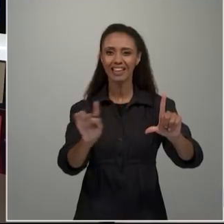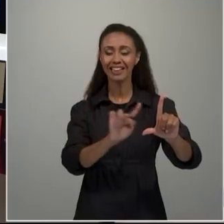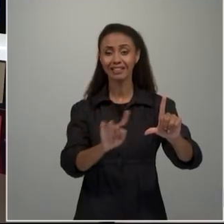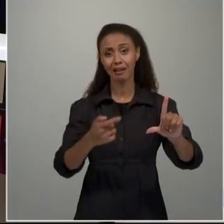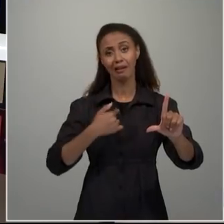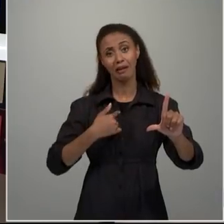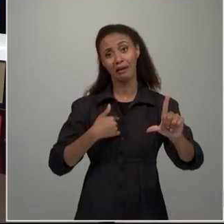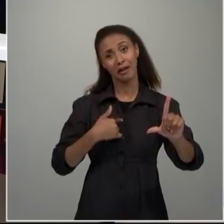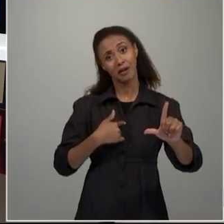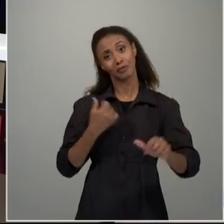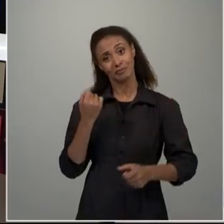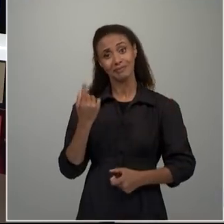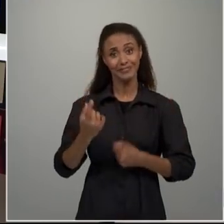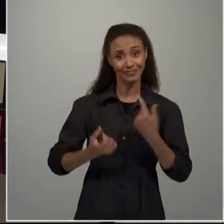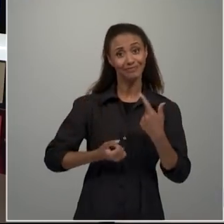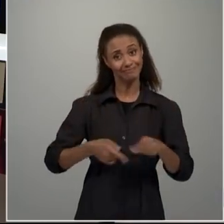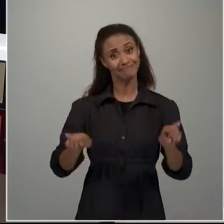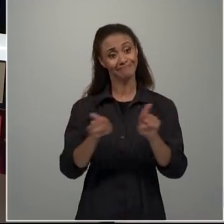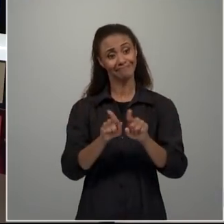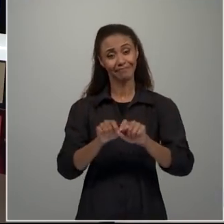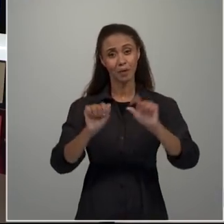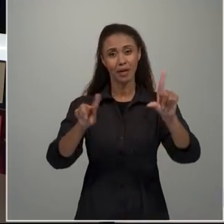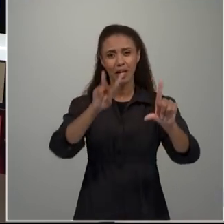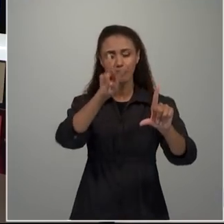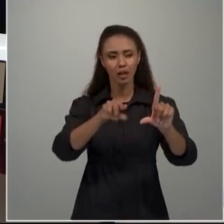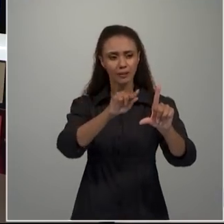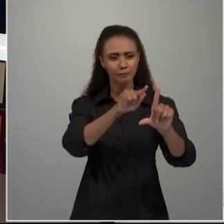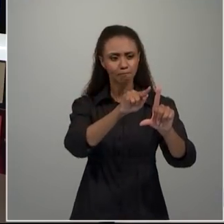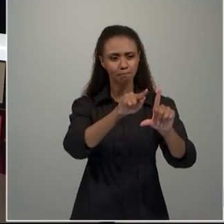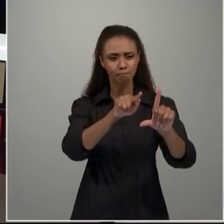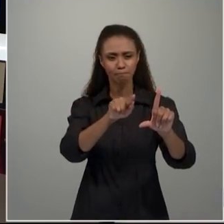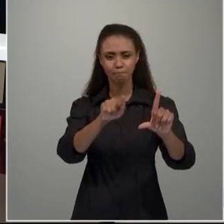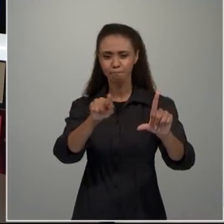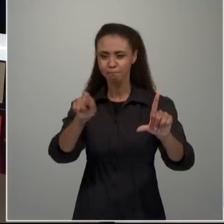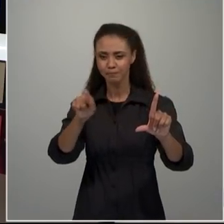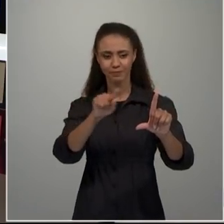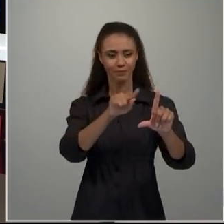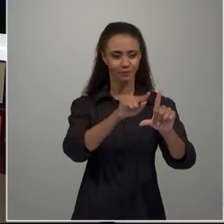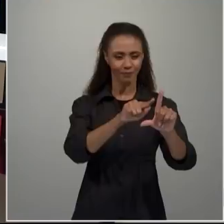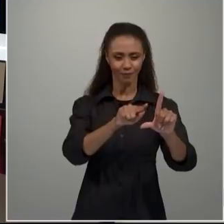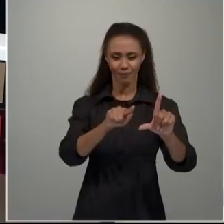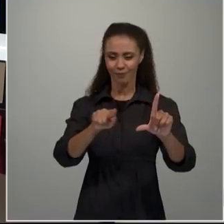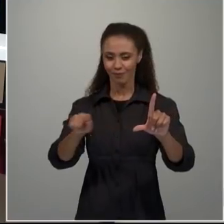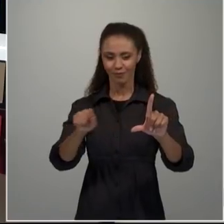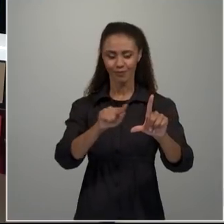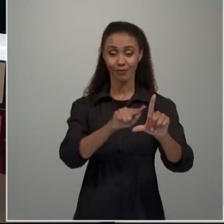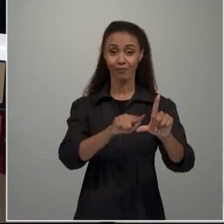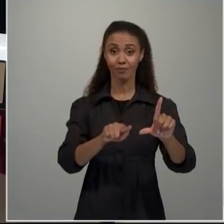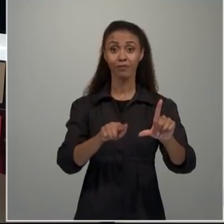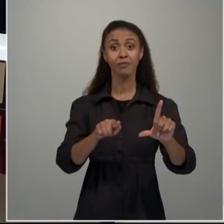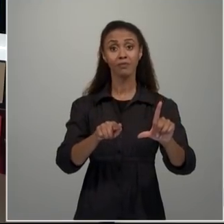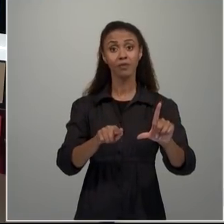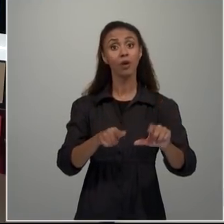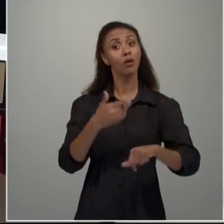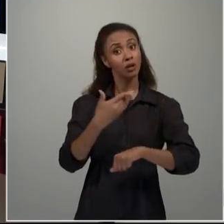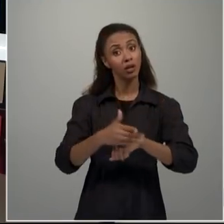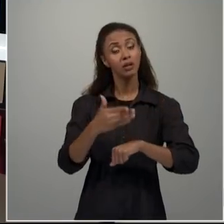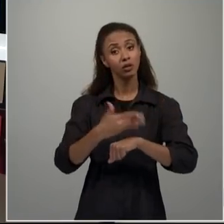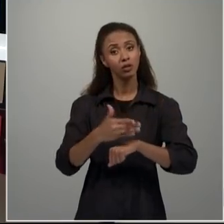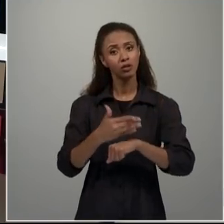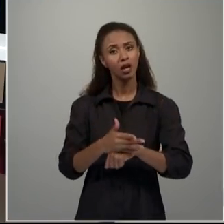dedo então volta e meia vou lá com o dedo na tela está então assim dá uma olhada nisso prática primeiro sem o